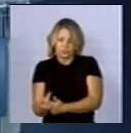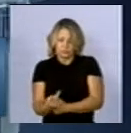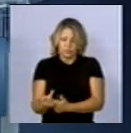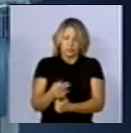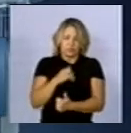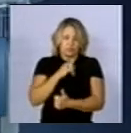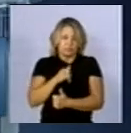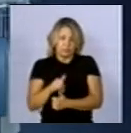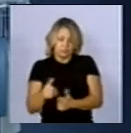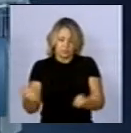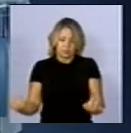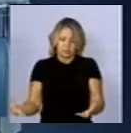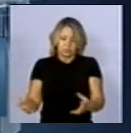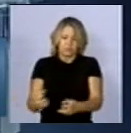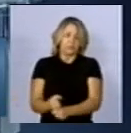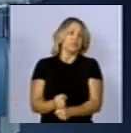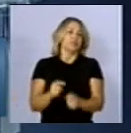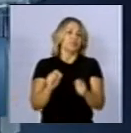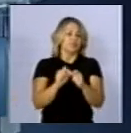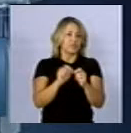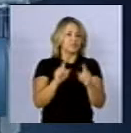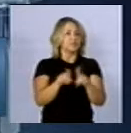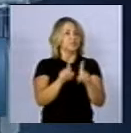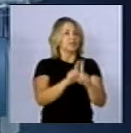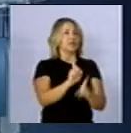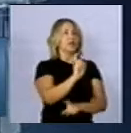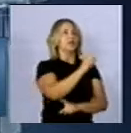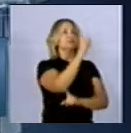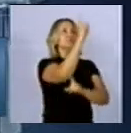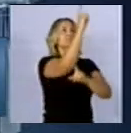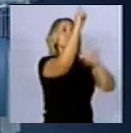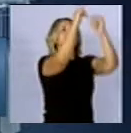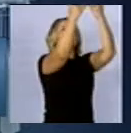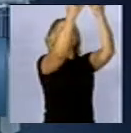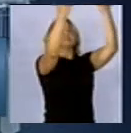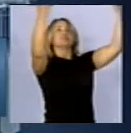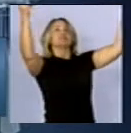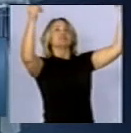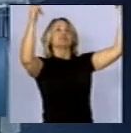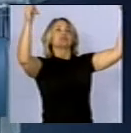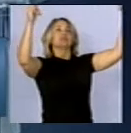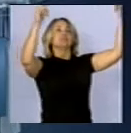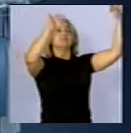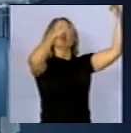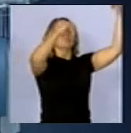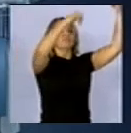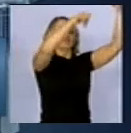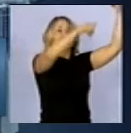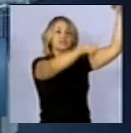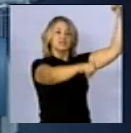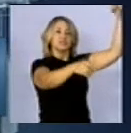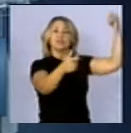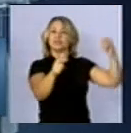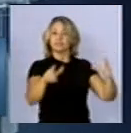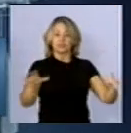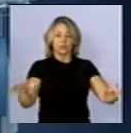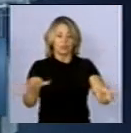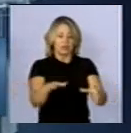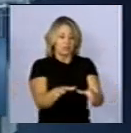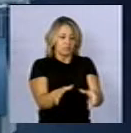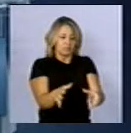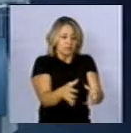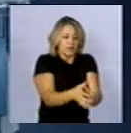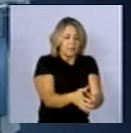feito na realidade uma linha aérea como esses Condutores são ditos Condutores nus Eles não têm uma camada isolante que os